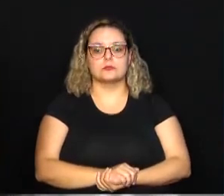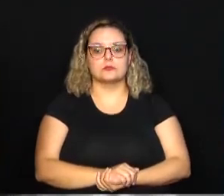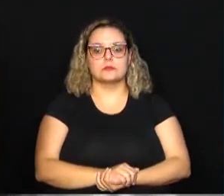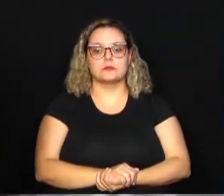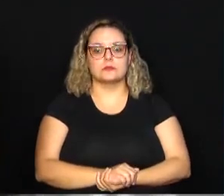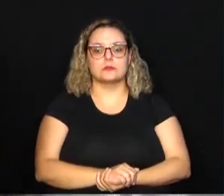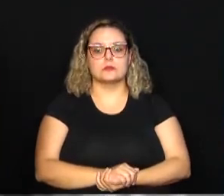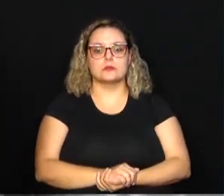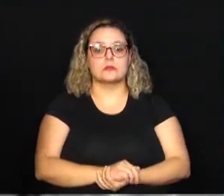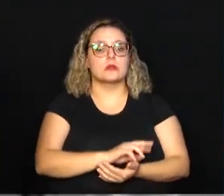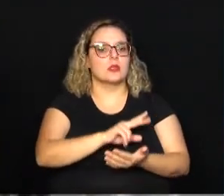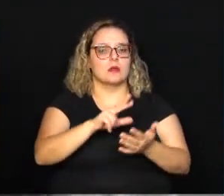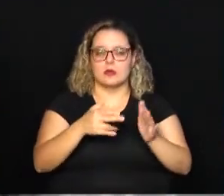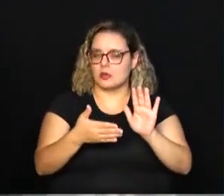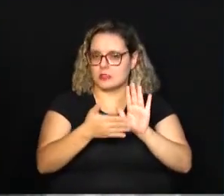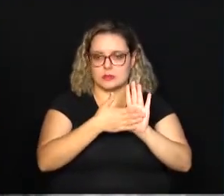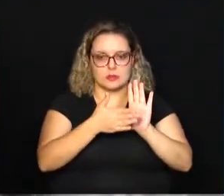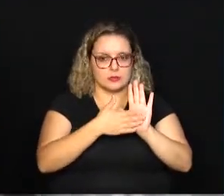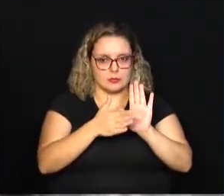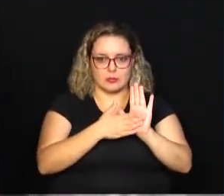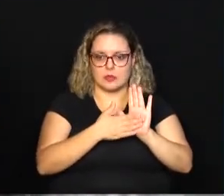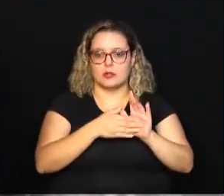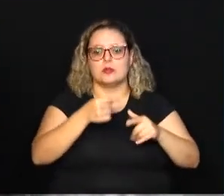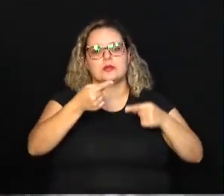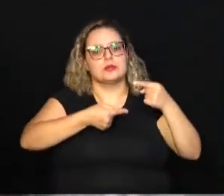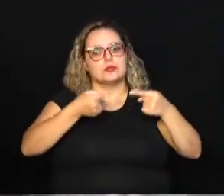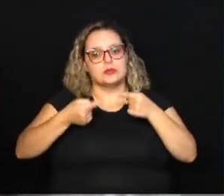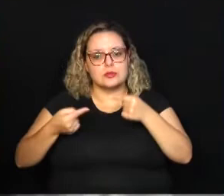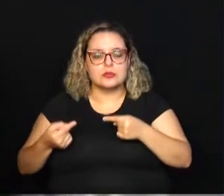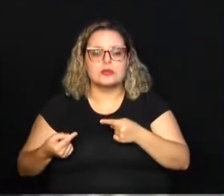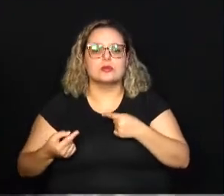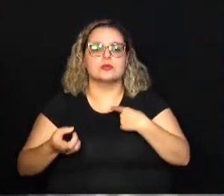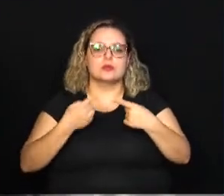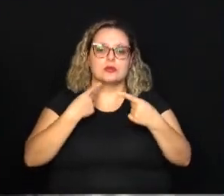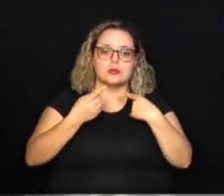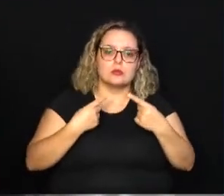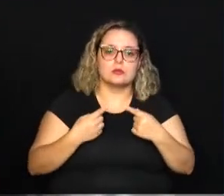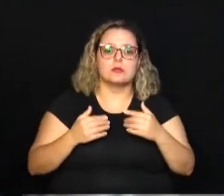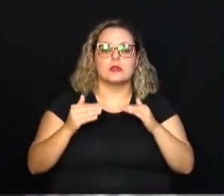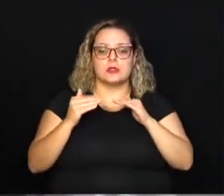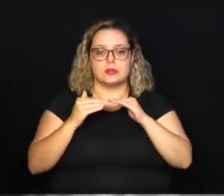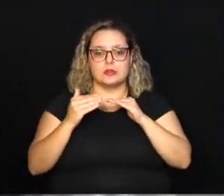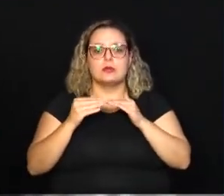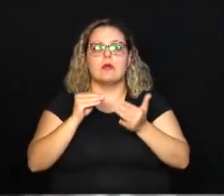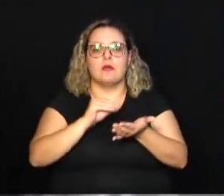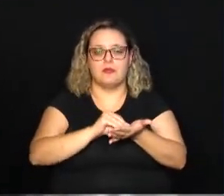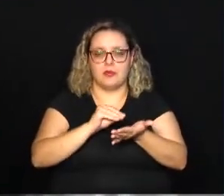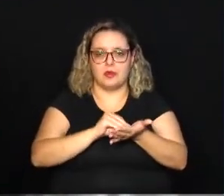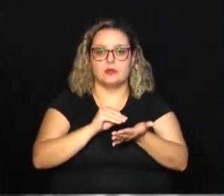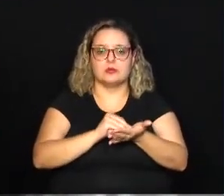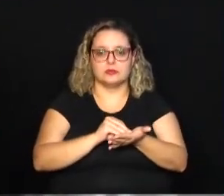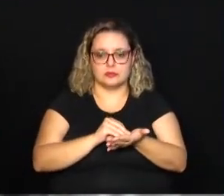série de propostas e dialogado sobre isso, mas eu concordo que falta